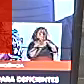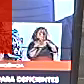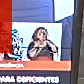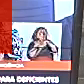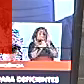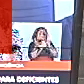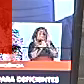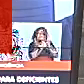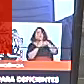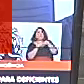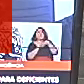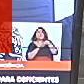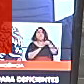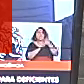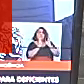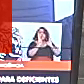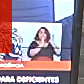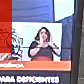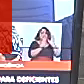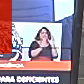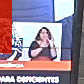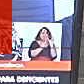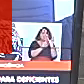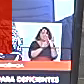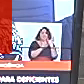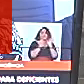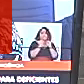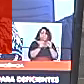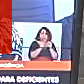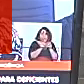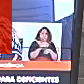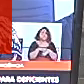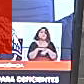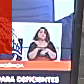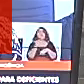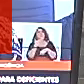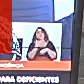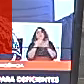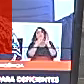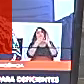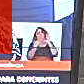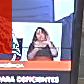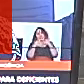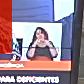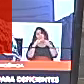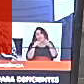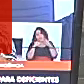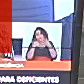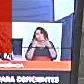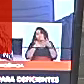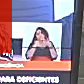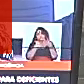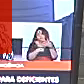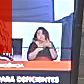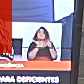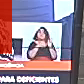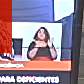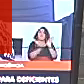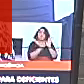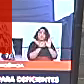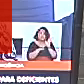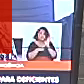os requisitos. E, desde essa emissão, nós tentamos, o sindicato tentou ser o mais correto